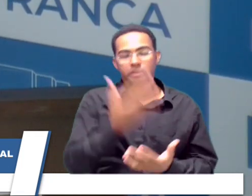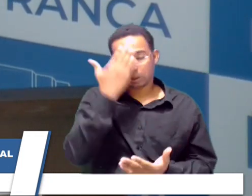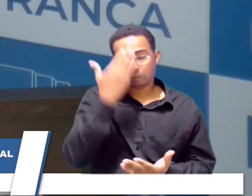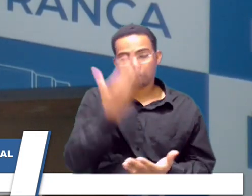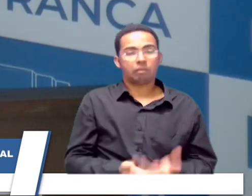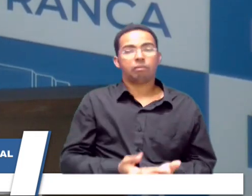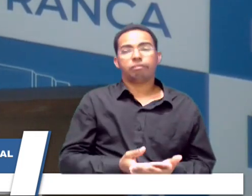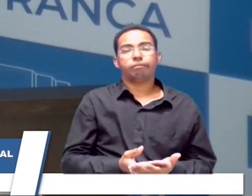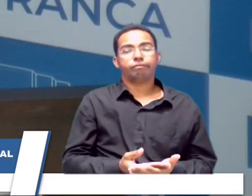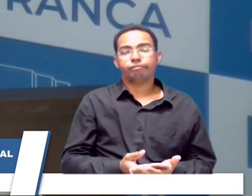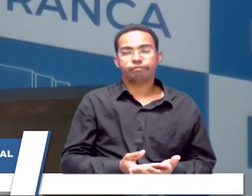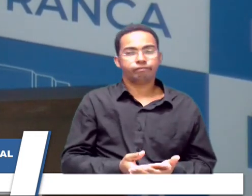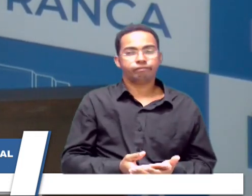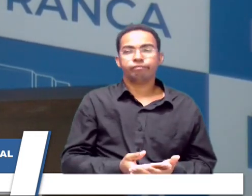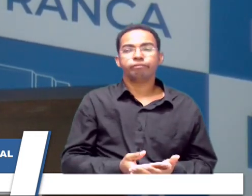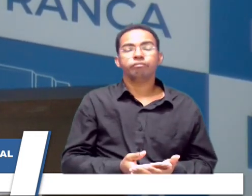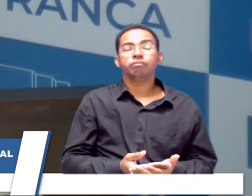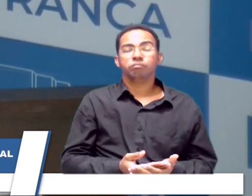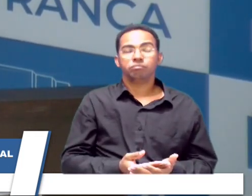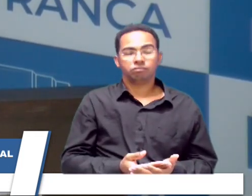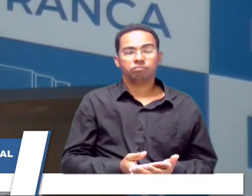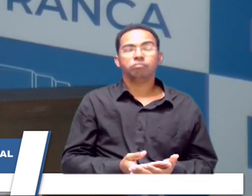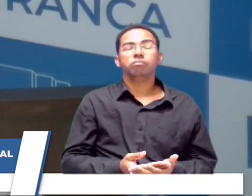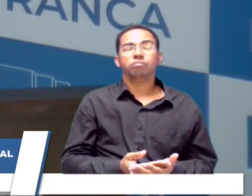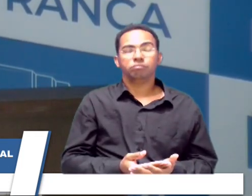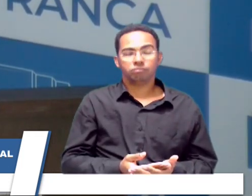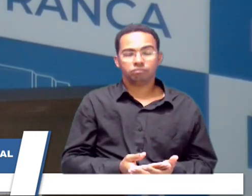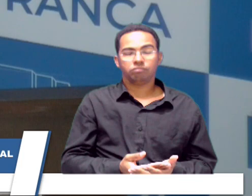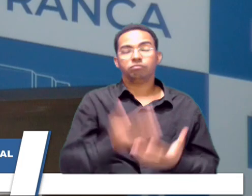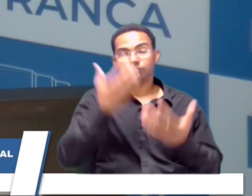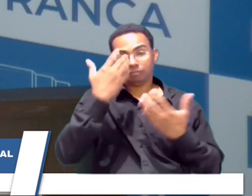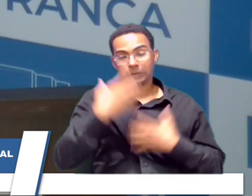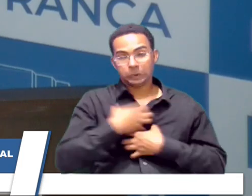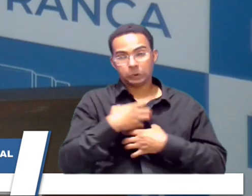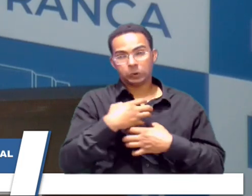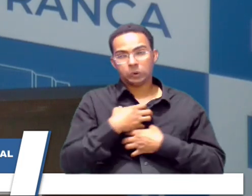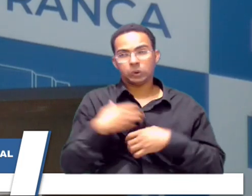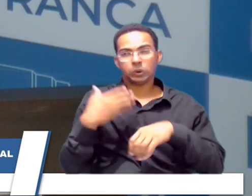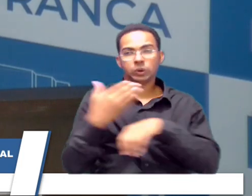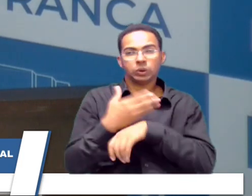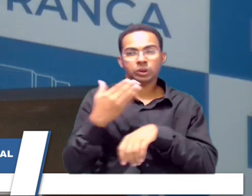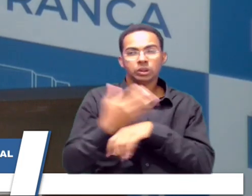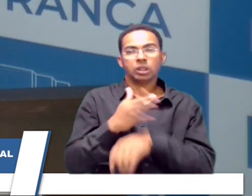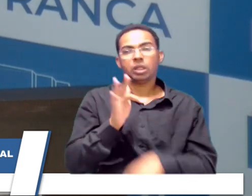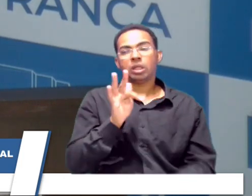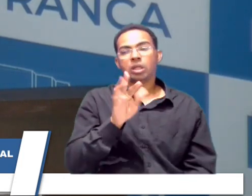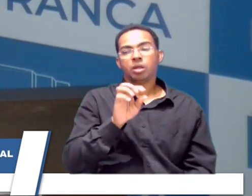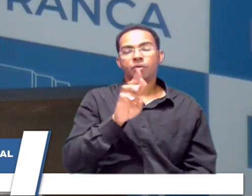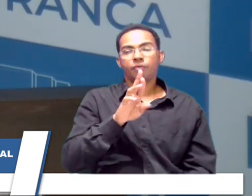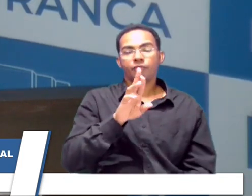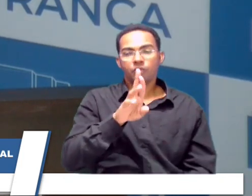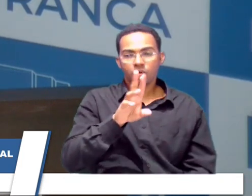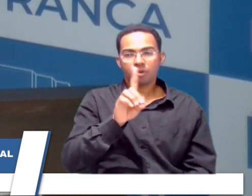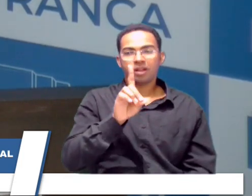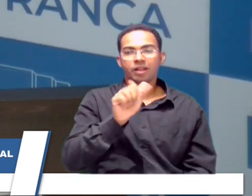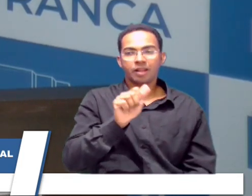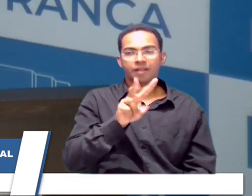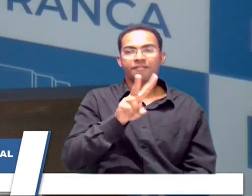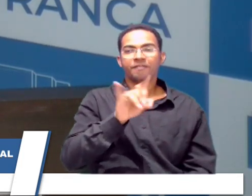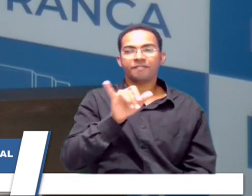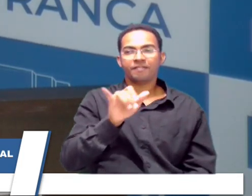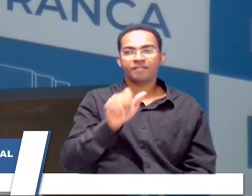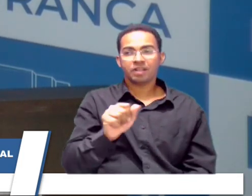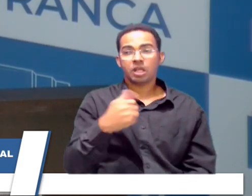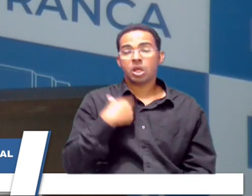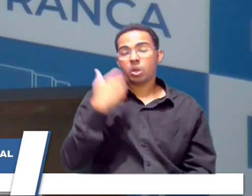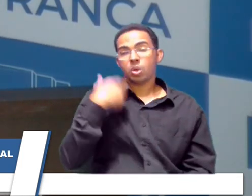nisso. Né? E eu me sinto honrada de fazer parte da Flor da Vida. Eu falo assim, eu nunca me